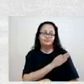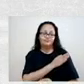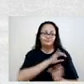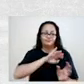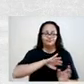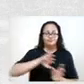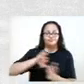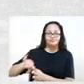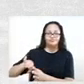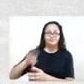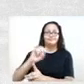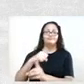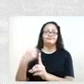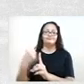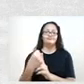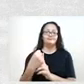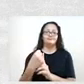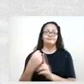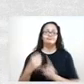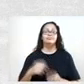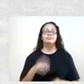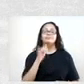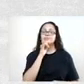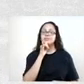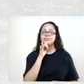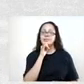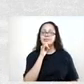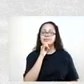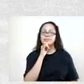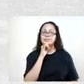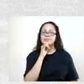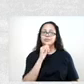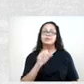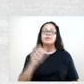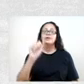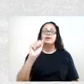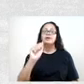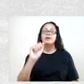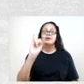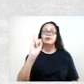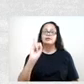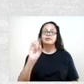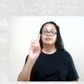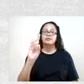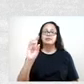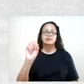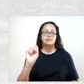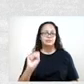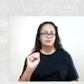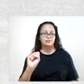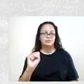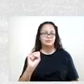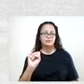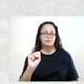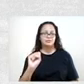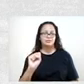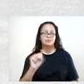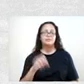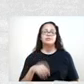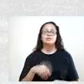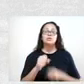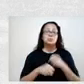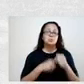em sociedade. Por exemplo, quando a AIDS passou a atingir os humanos, né, na década